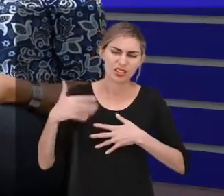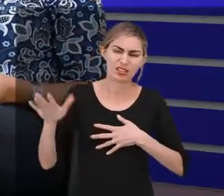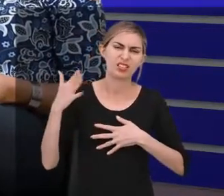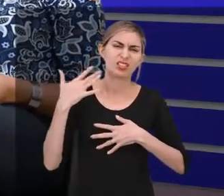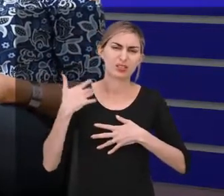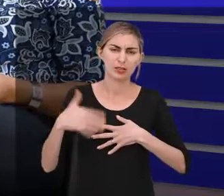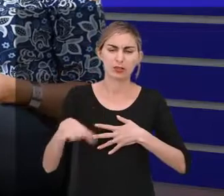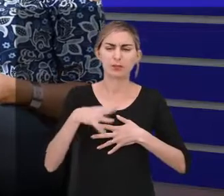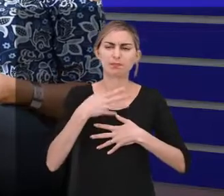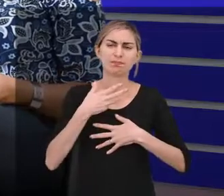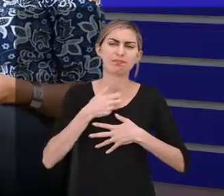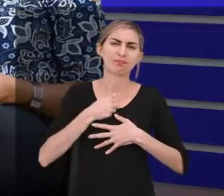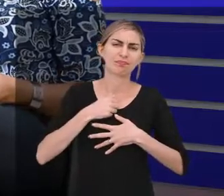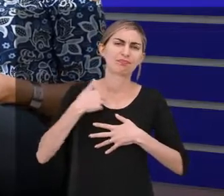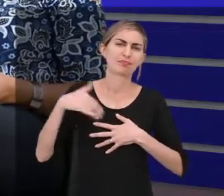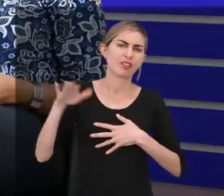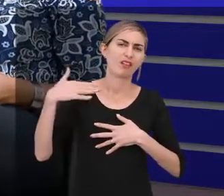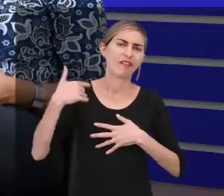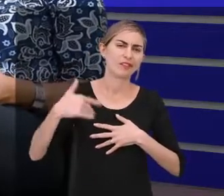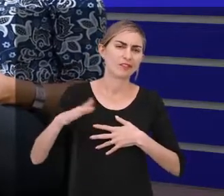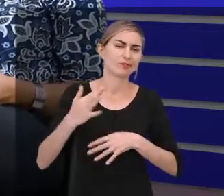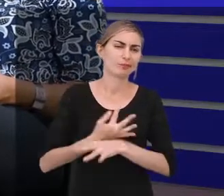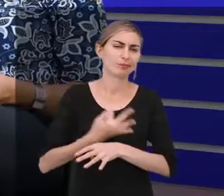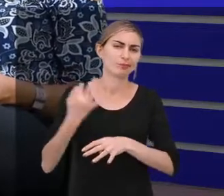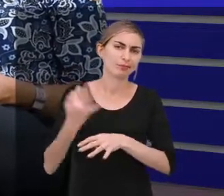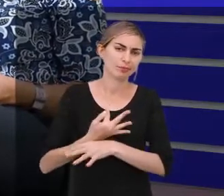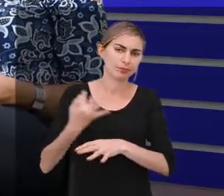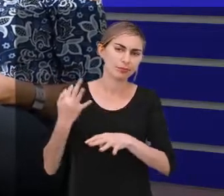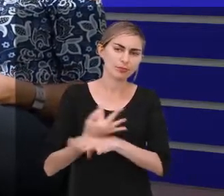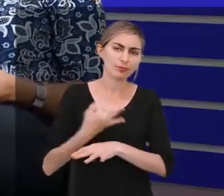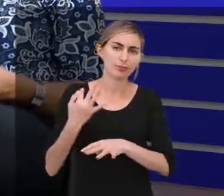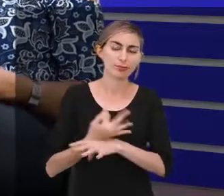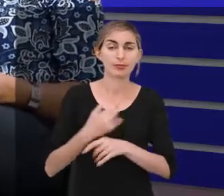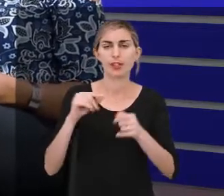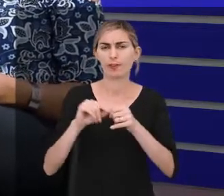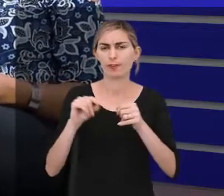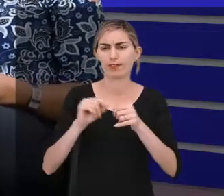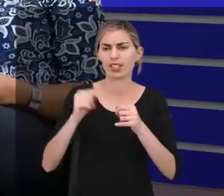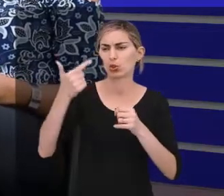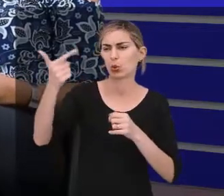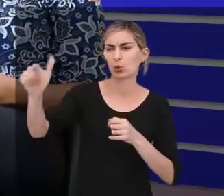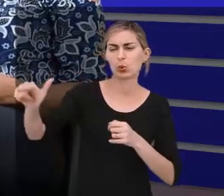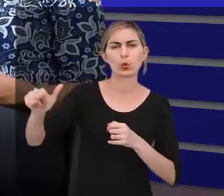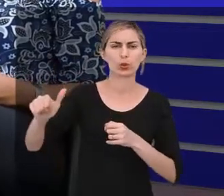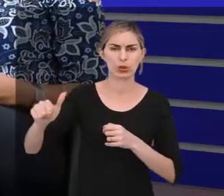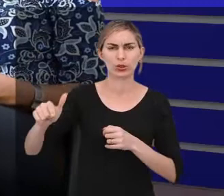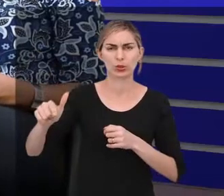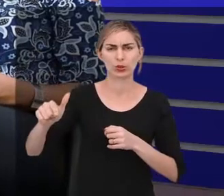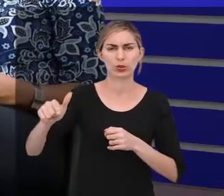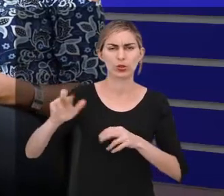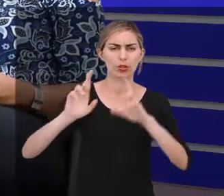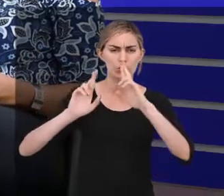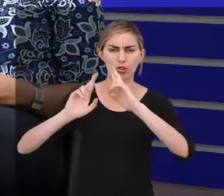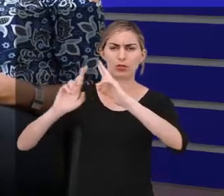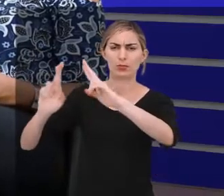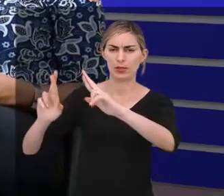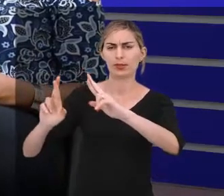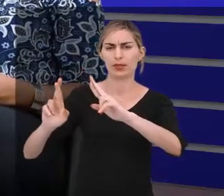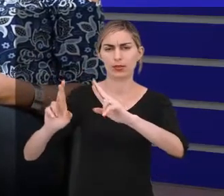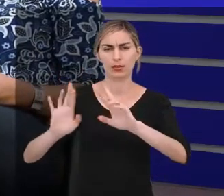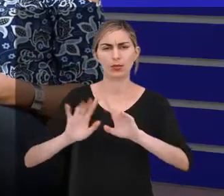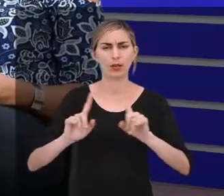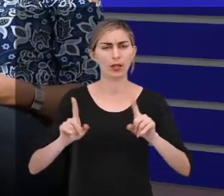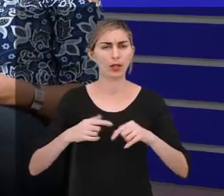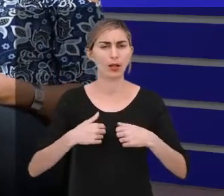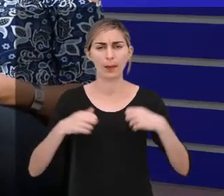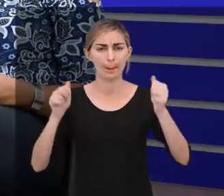lá, engole vários sapos, né? Para poder fazer com que o outro seja respeitado. E, no entanto, essa